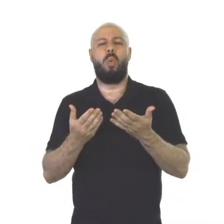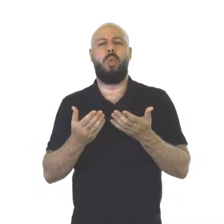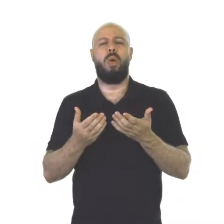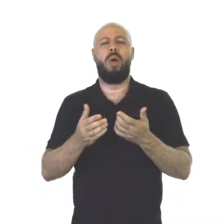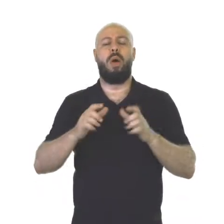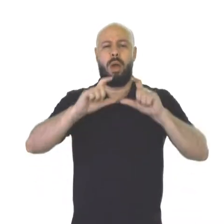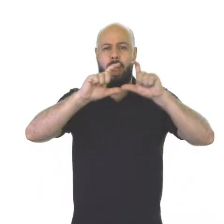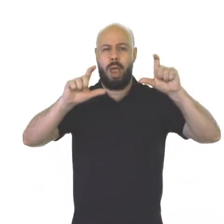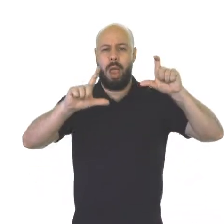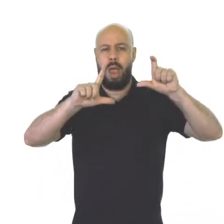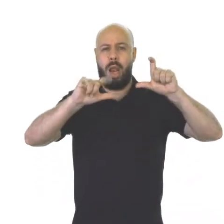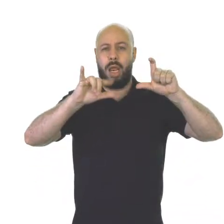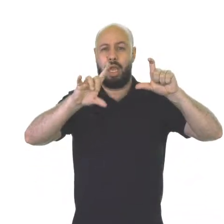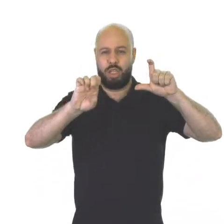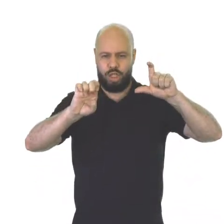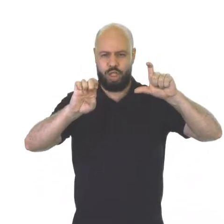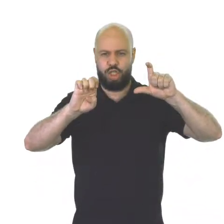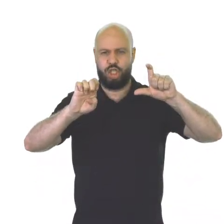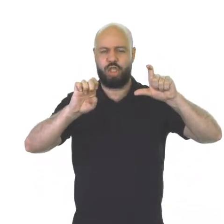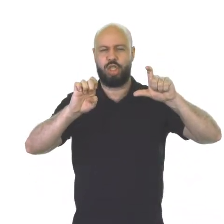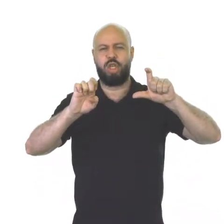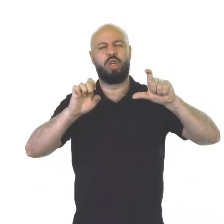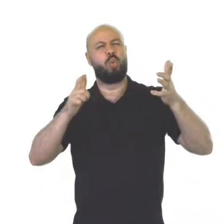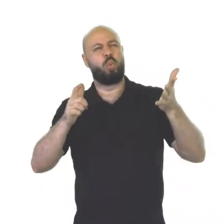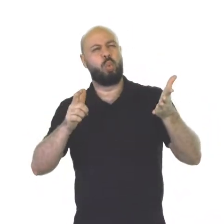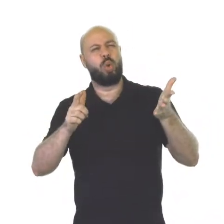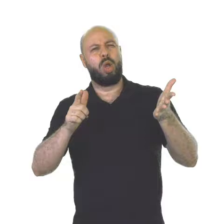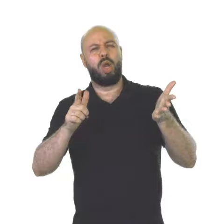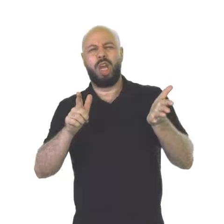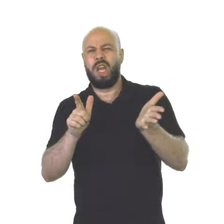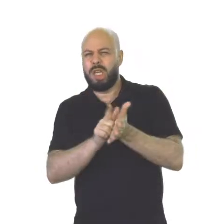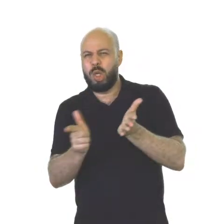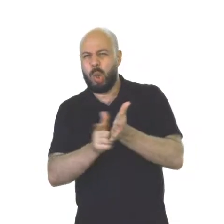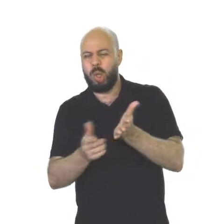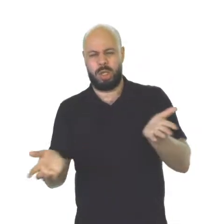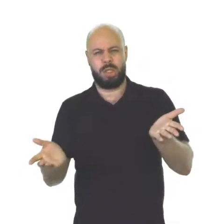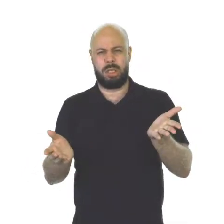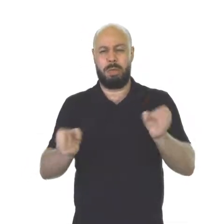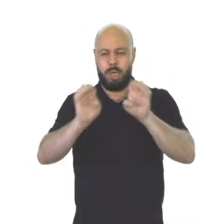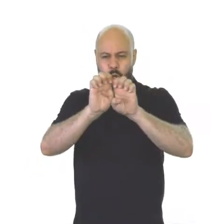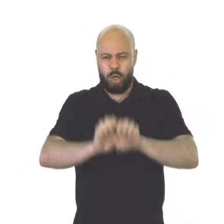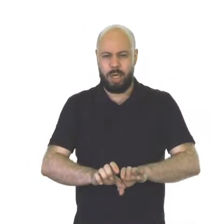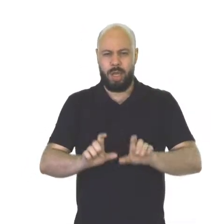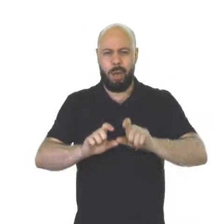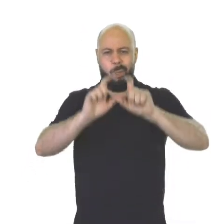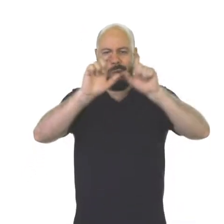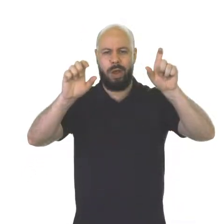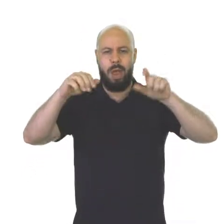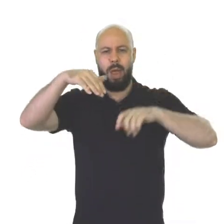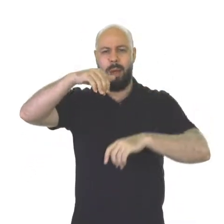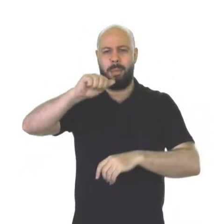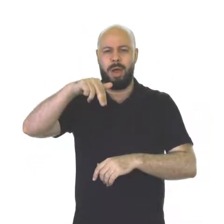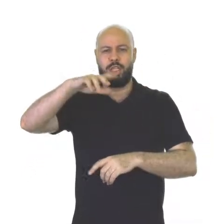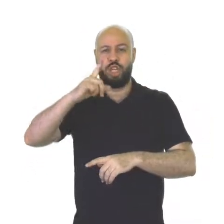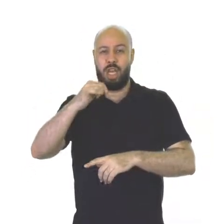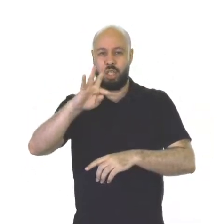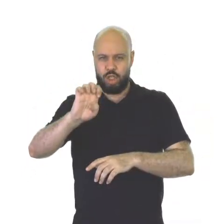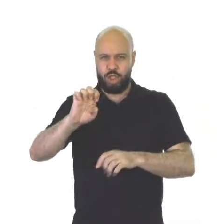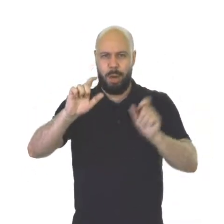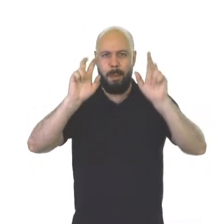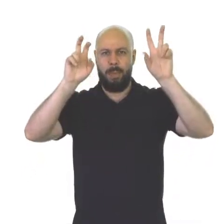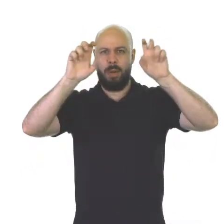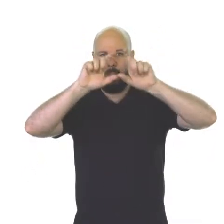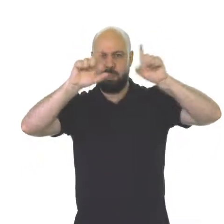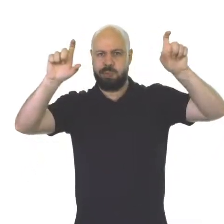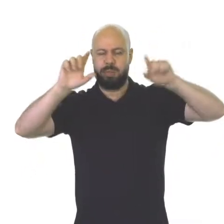bom lead jornalístico. Vocês sabem que a estrutura da notícia, ela vem, né, a manchete, né, que é ali o título da notícia, e